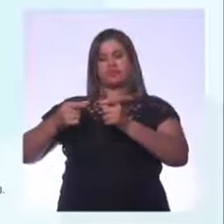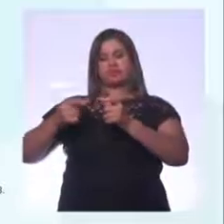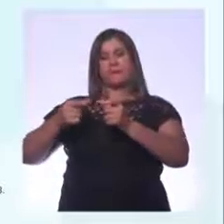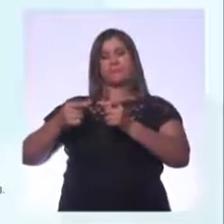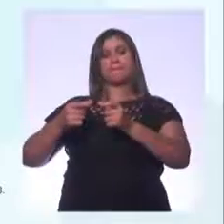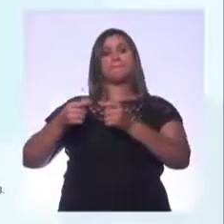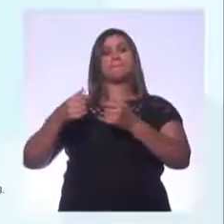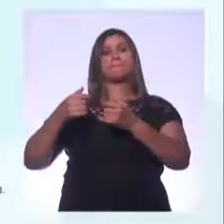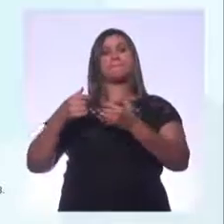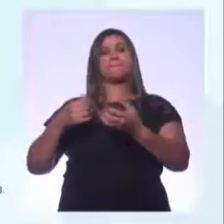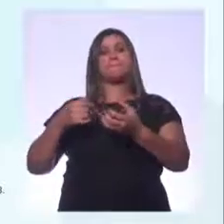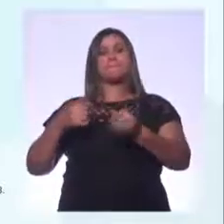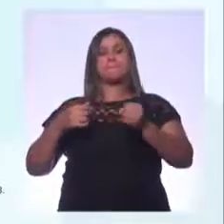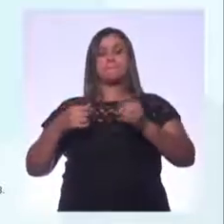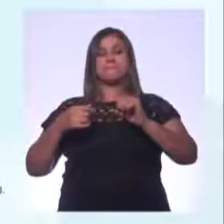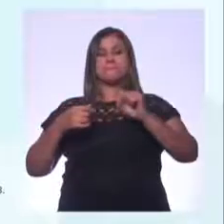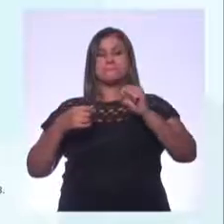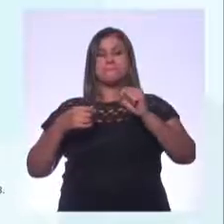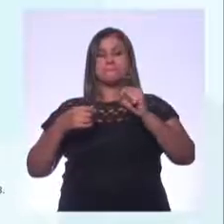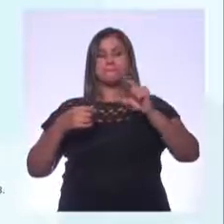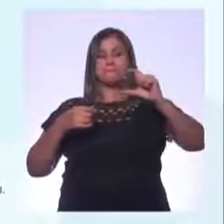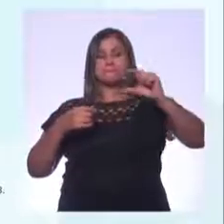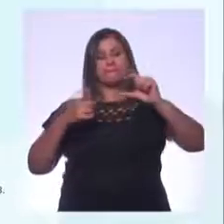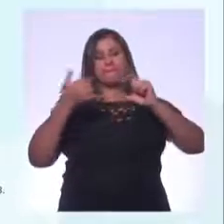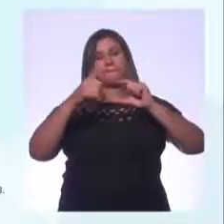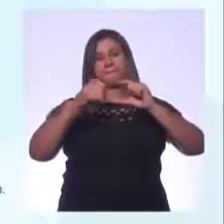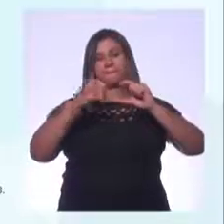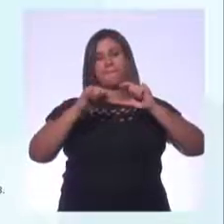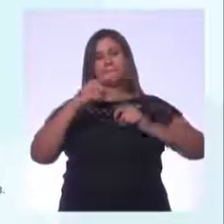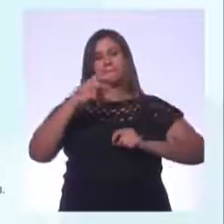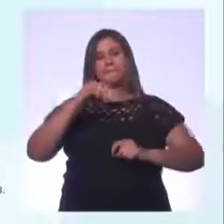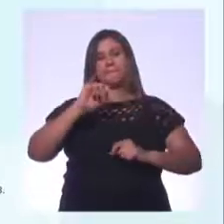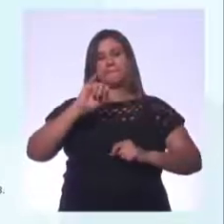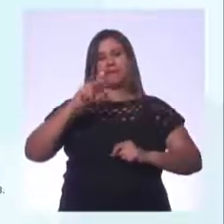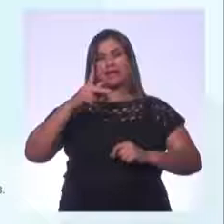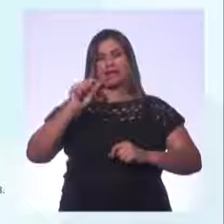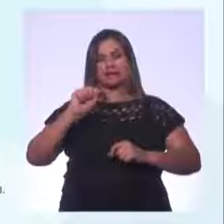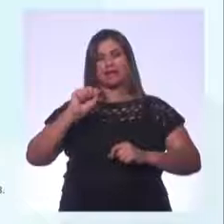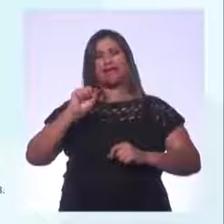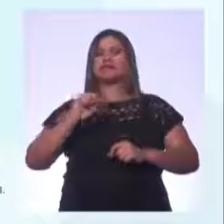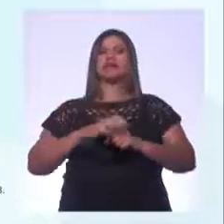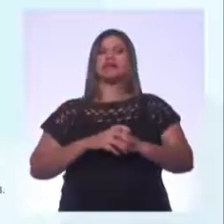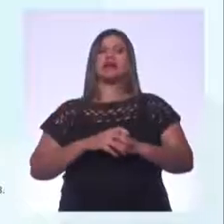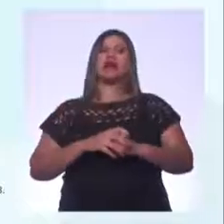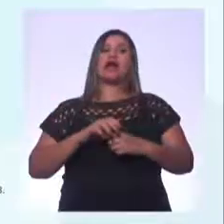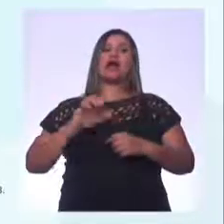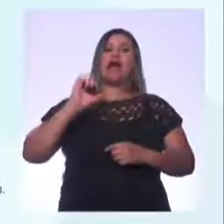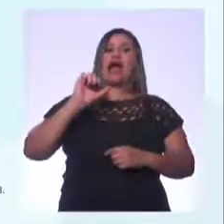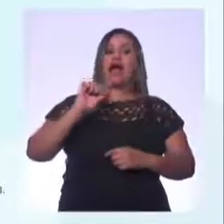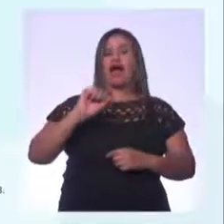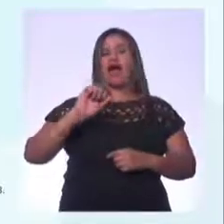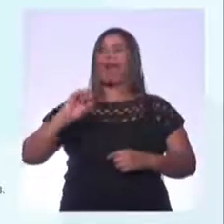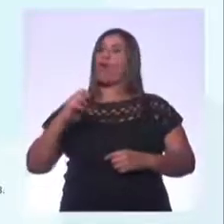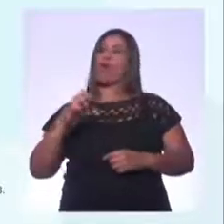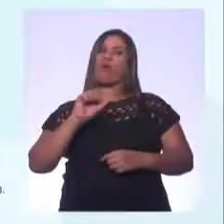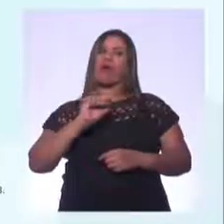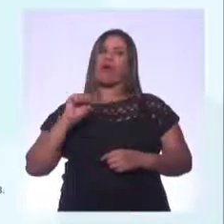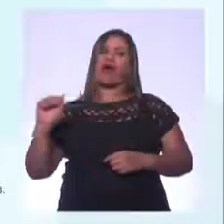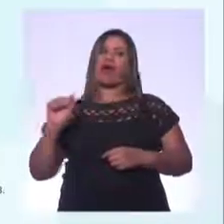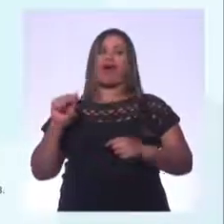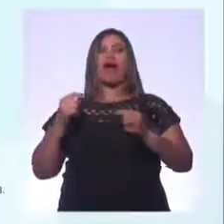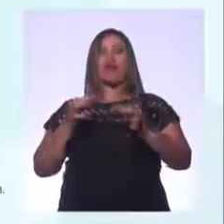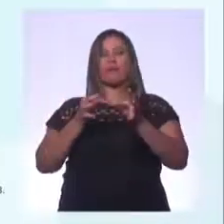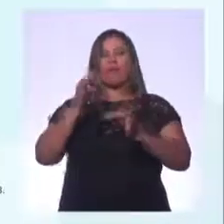pilhas do tipo AAA, ou como nós costumamos chamar por aí, de pilha palito, é aquela